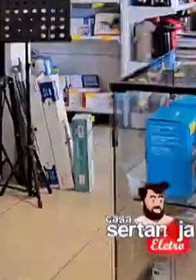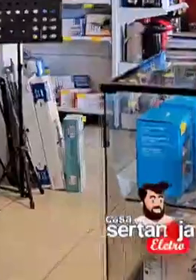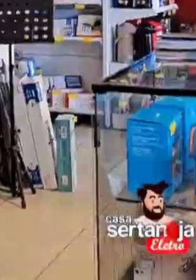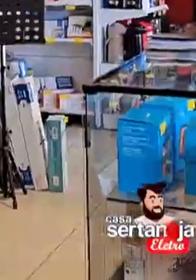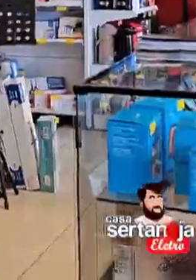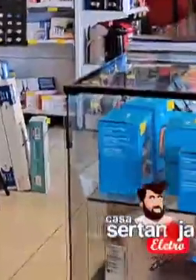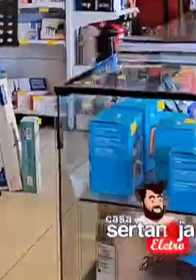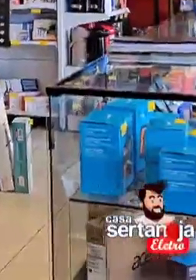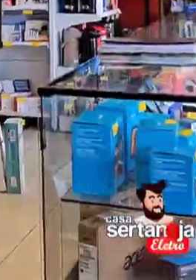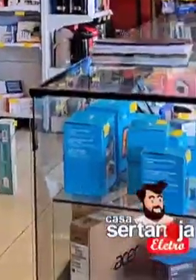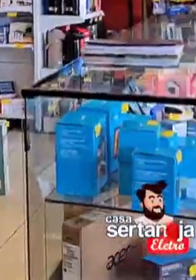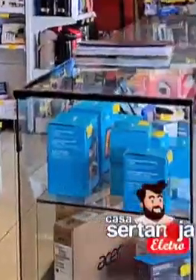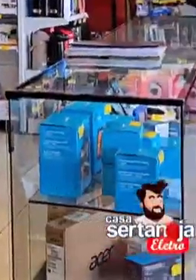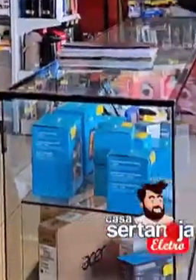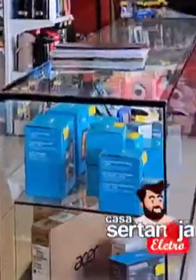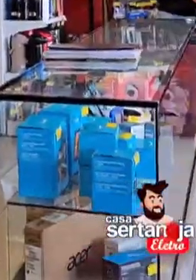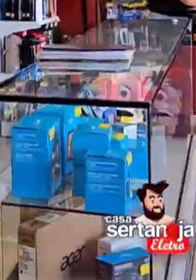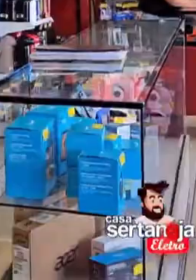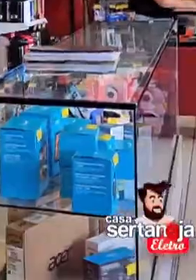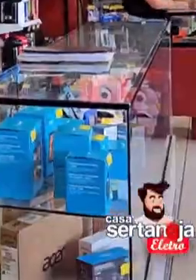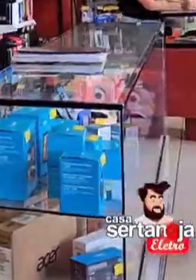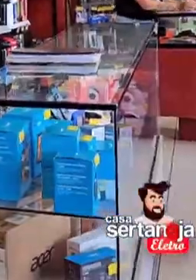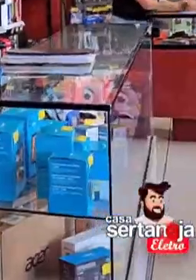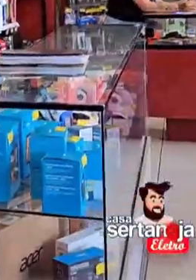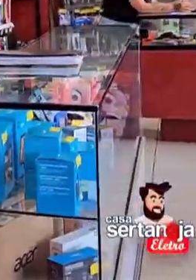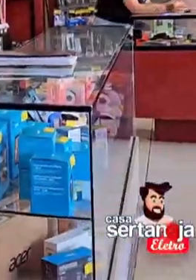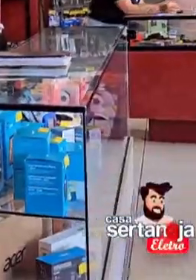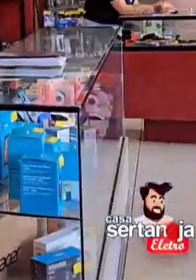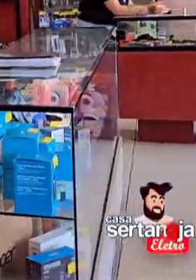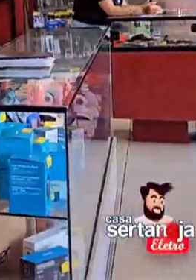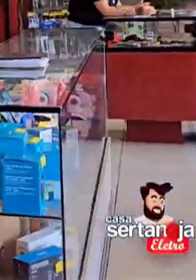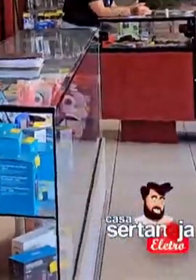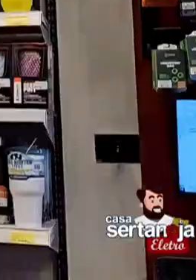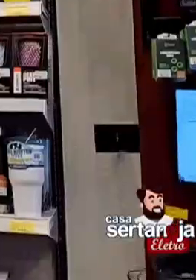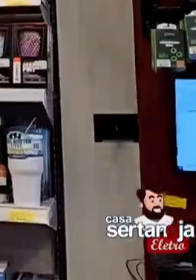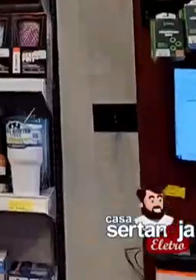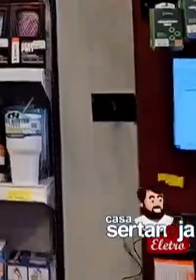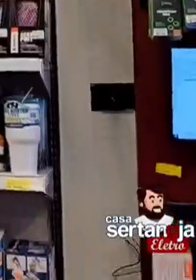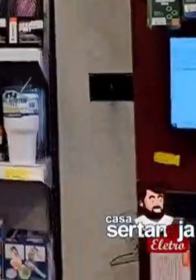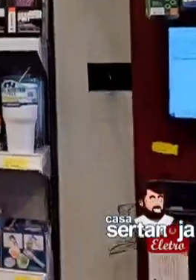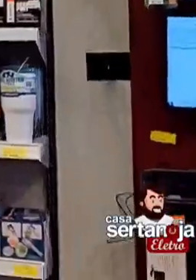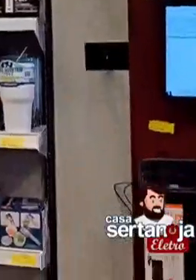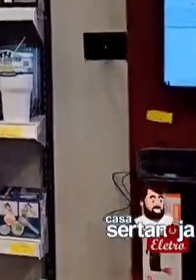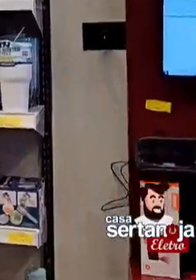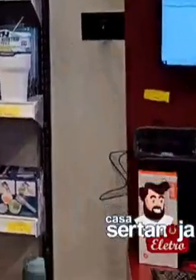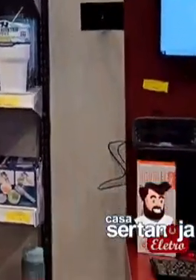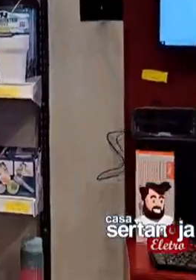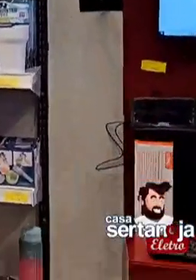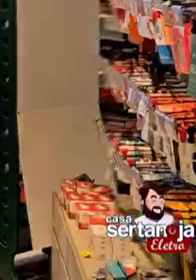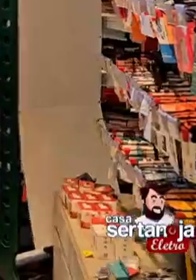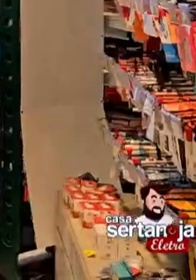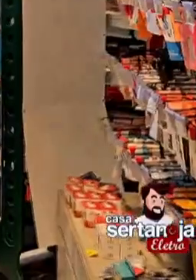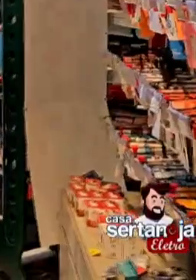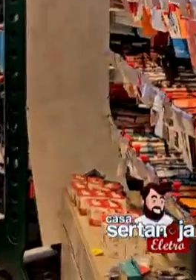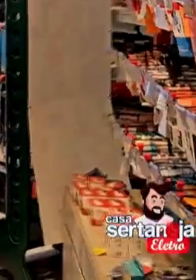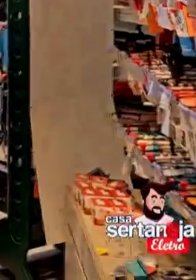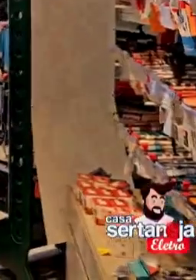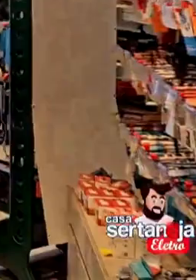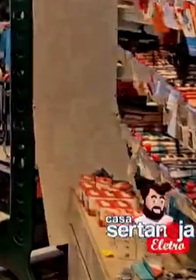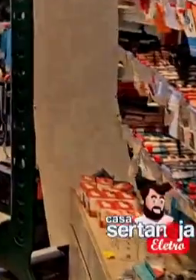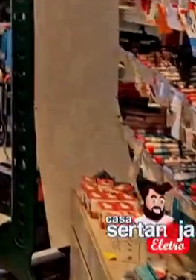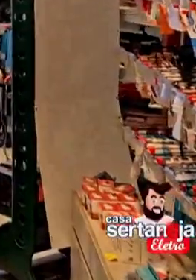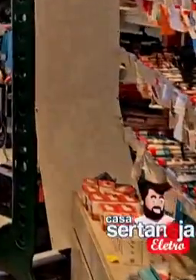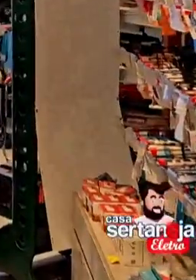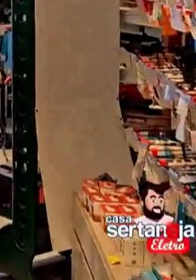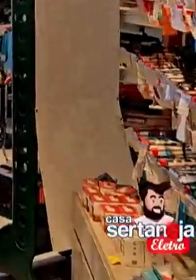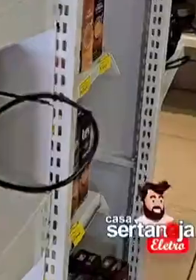melhor experiência. Oferecemos facilidades no pagamento em até 18 vezes no cartão ou no carnê. E sabe o que mais? Ciofinho está